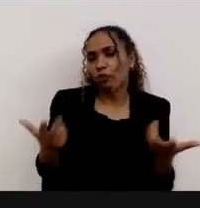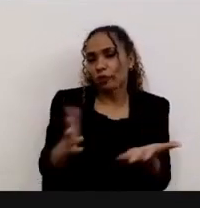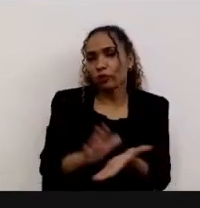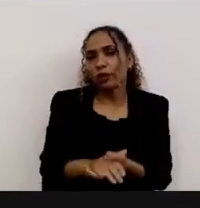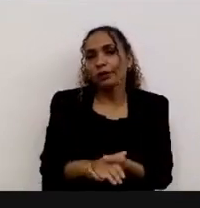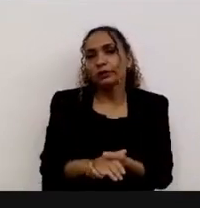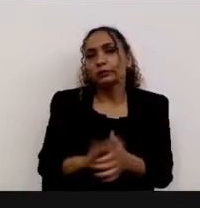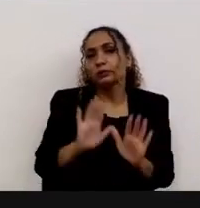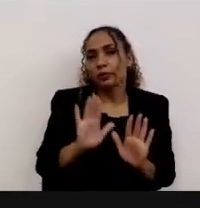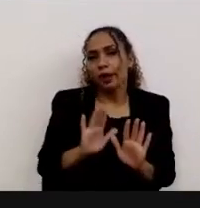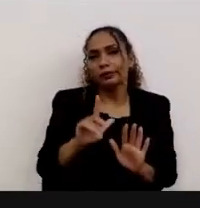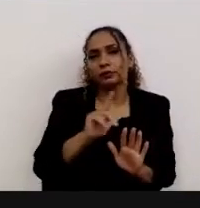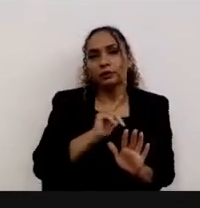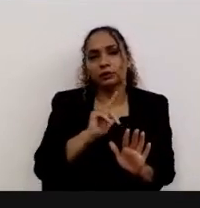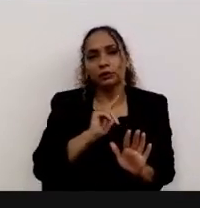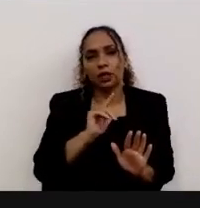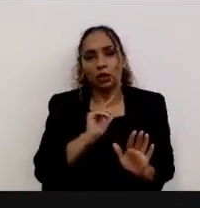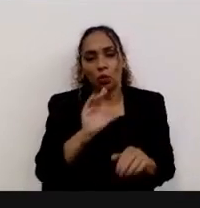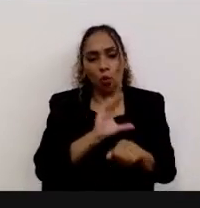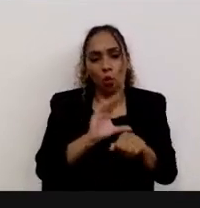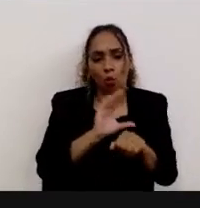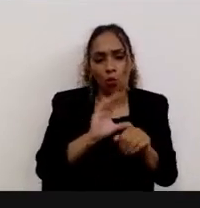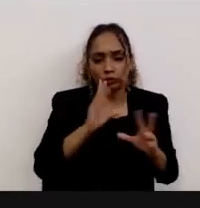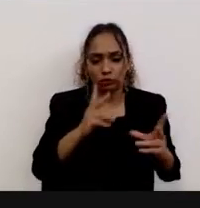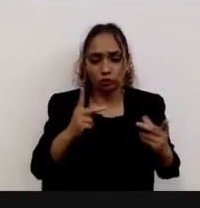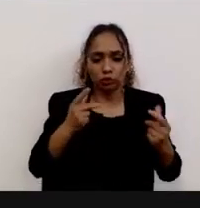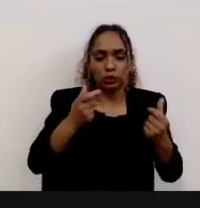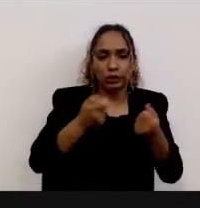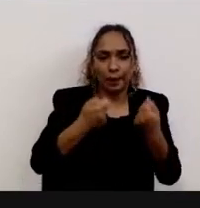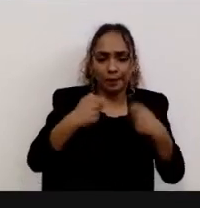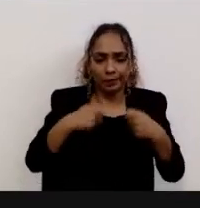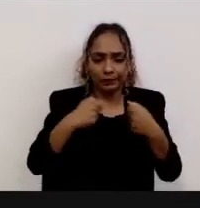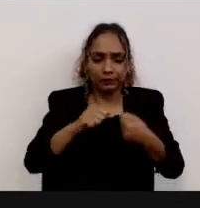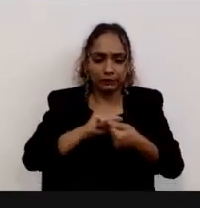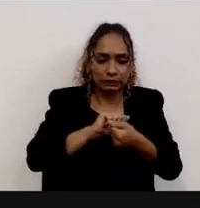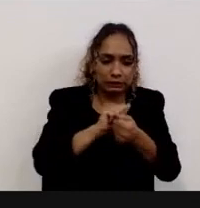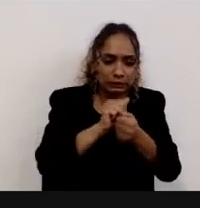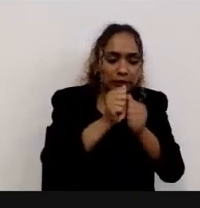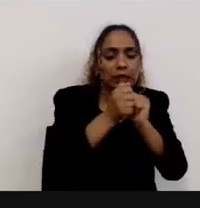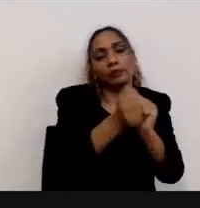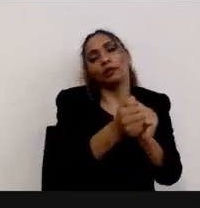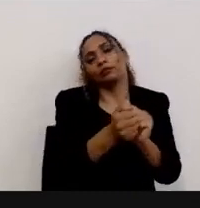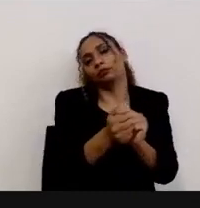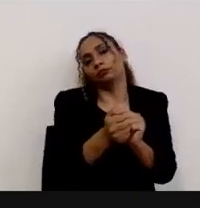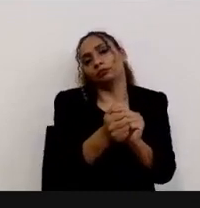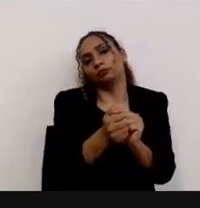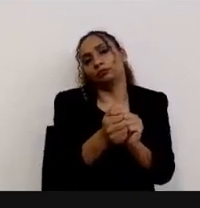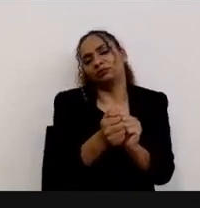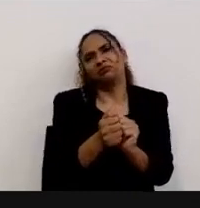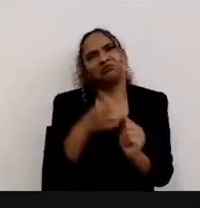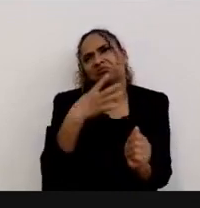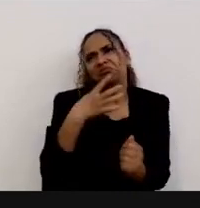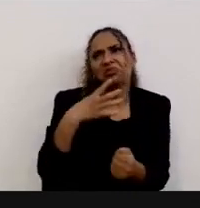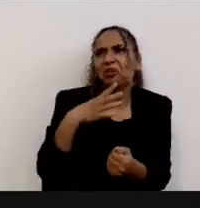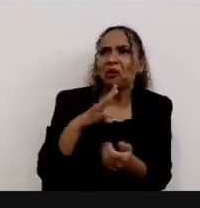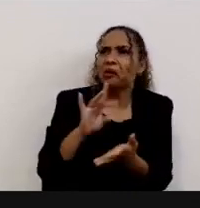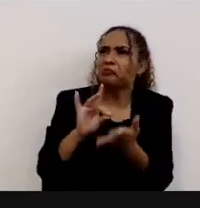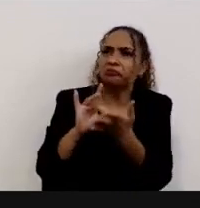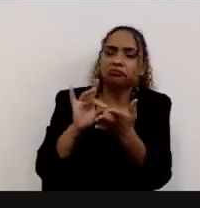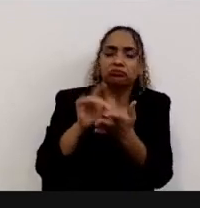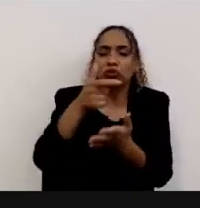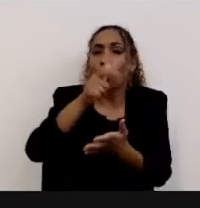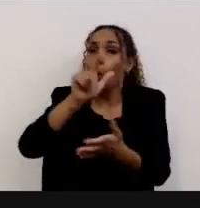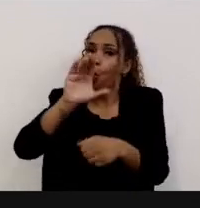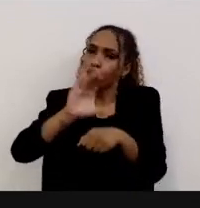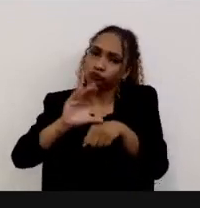mas é um curso de excelente qualidade, só que tem que se adaptar, né, está se adaptando. Eu não conheço muito bem os outros